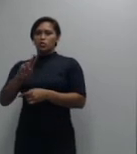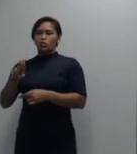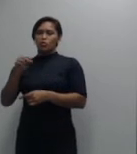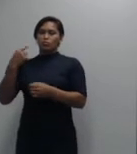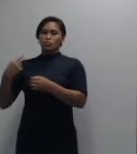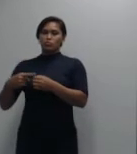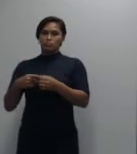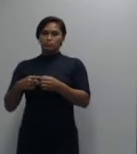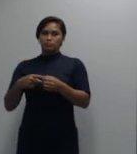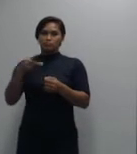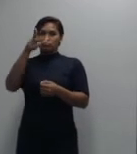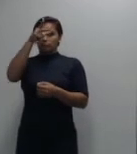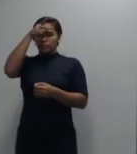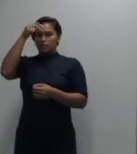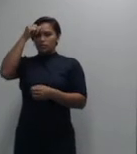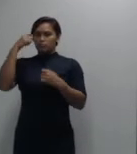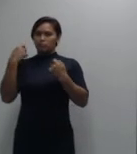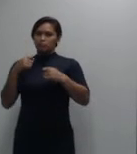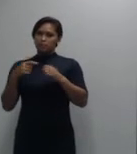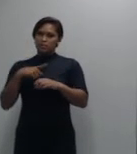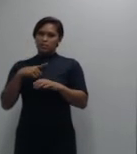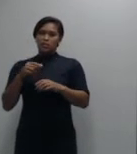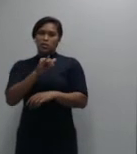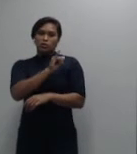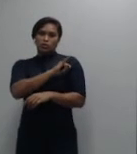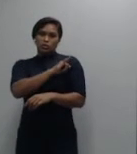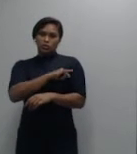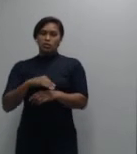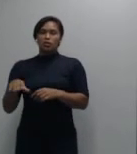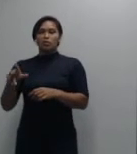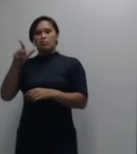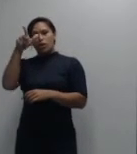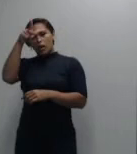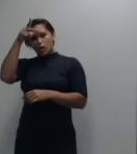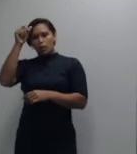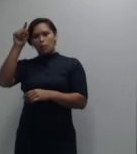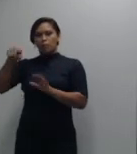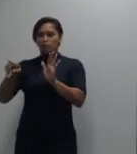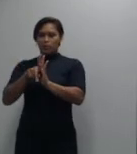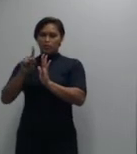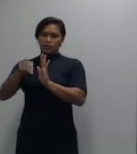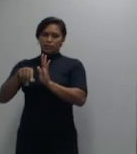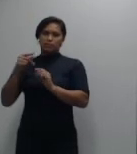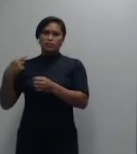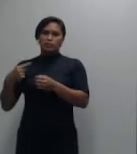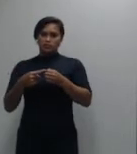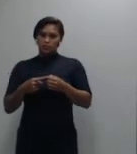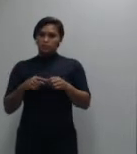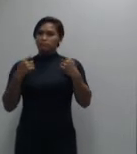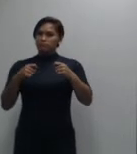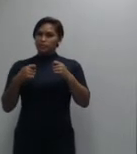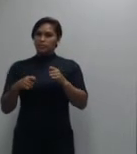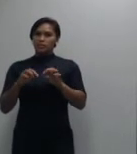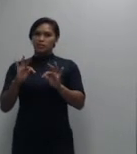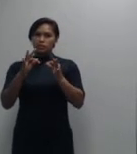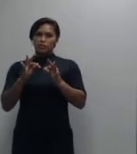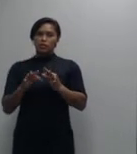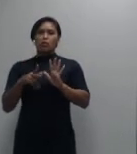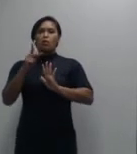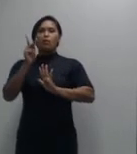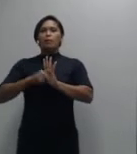deve ser tratado que no caso do Rio de Janeiro Tribunal de Contas do município deve ser tratada como um